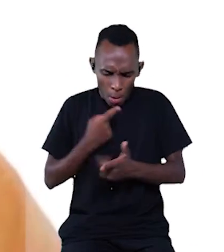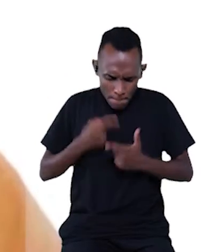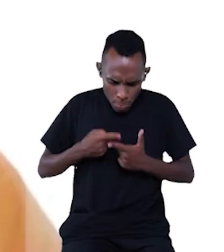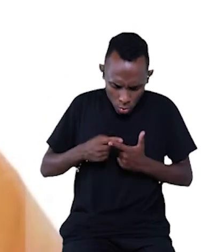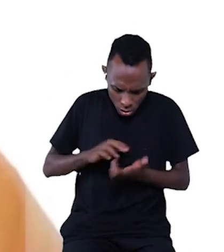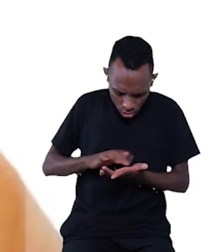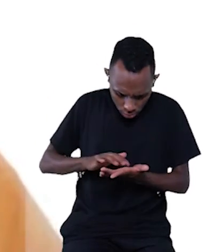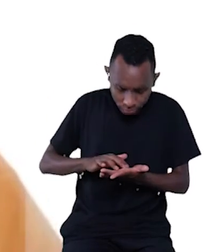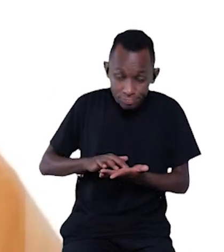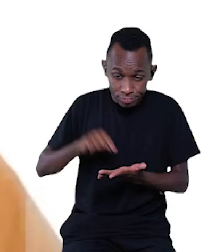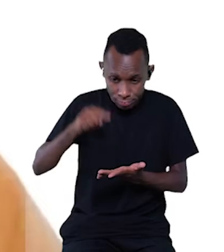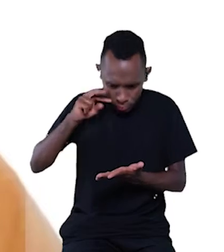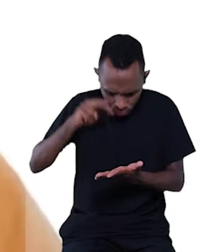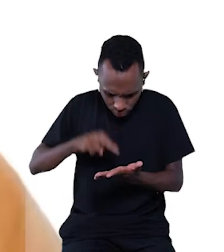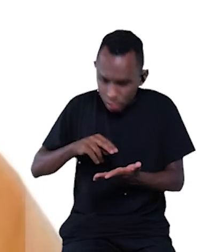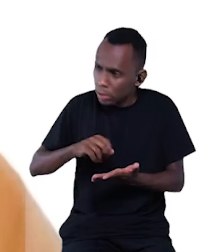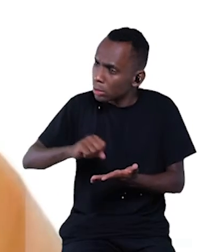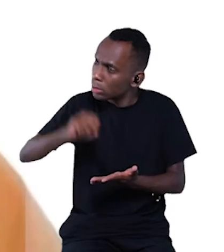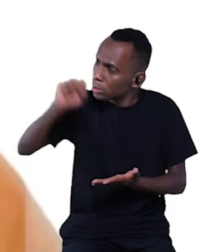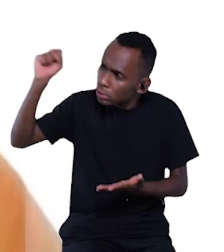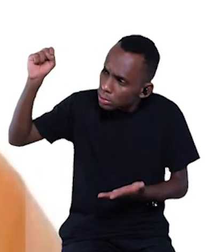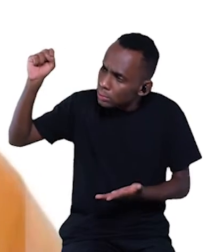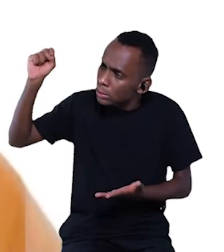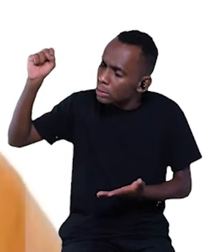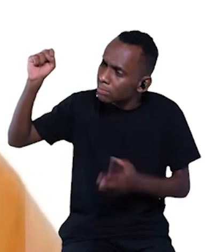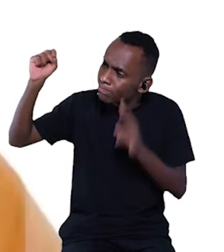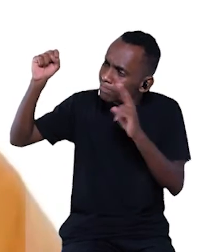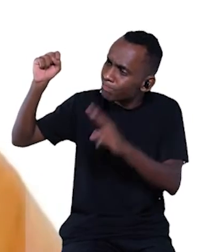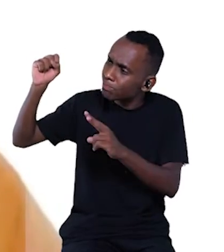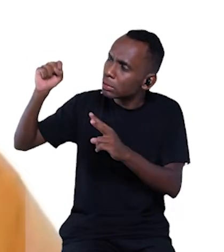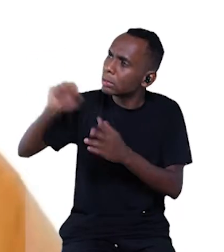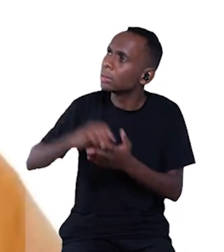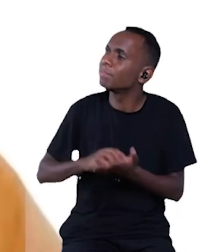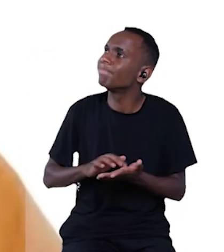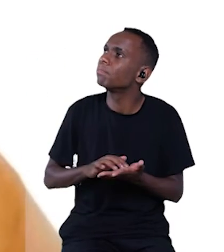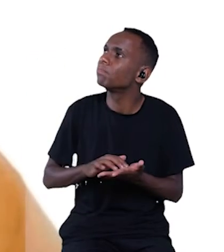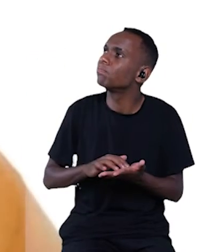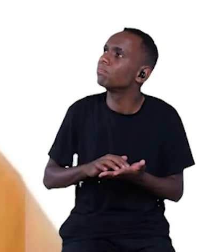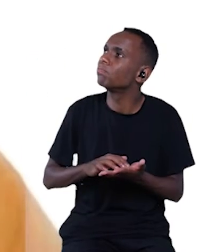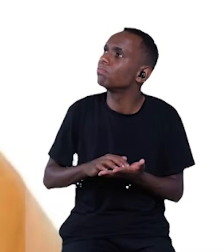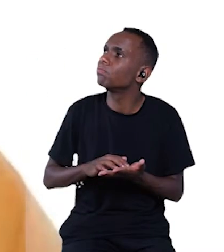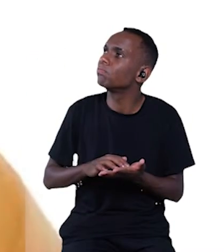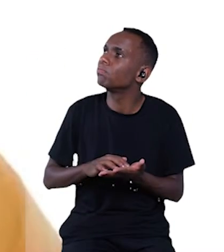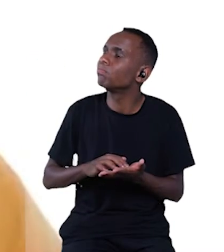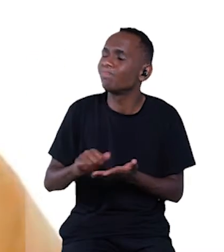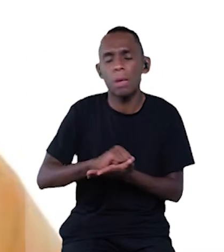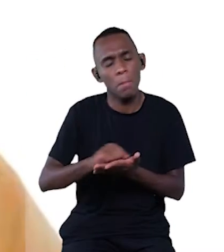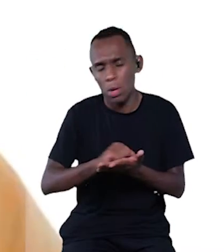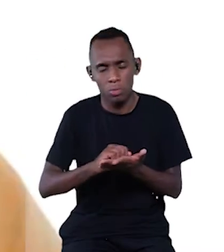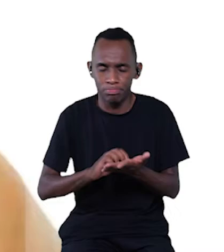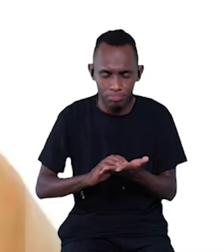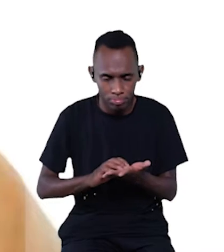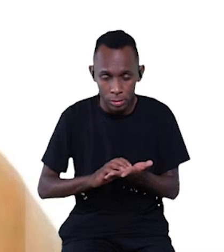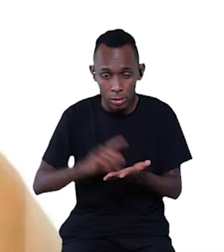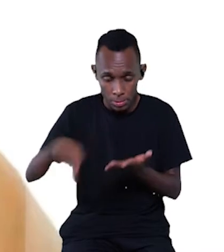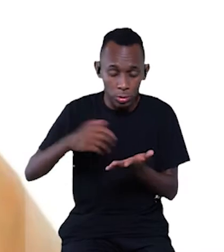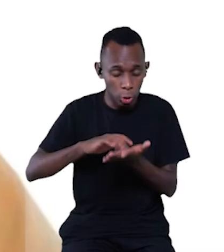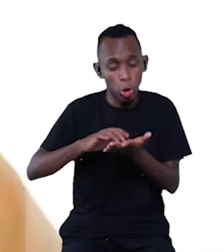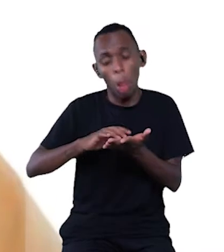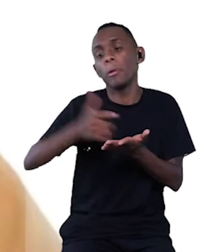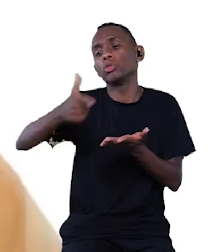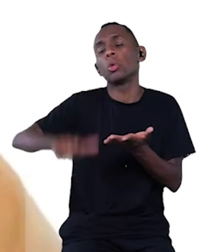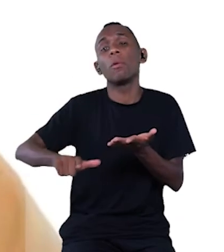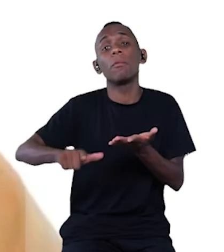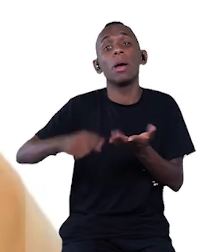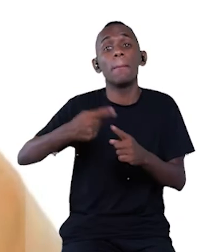minha filha? A moça, então, olhou pela janela do ônibus, fez que ia digitar, escreveu algo, apagou. Voltou